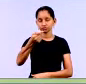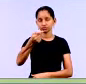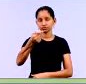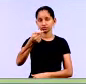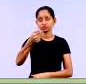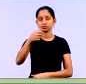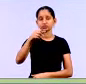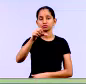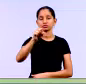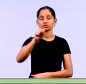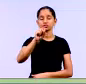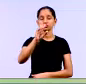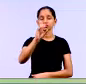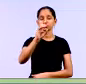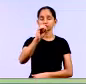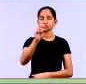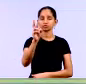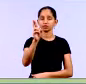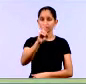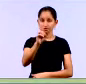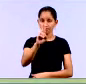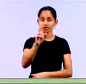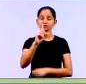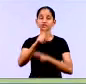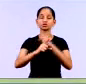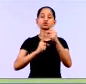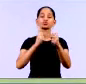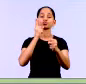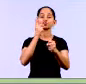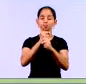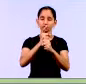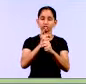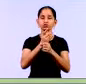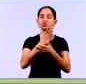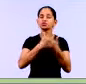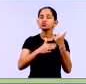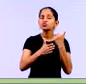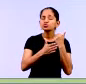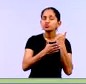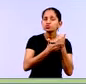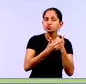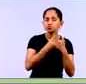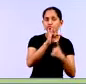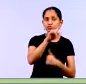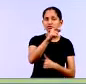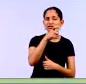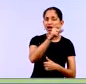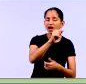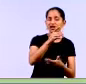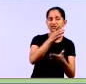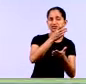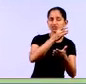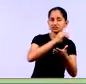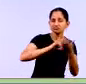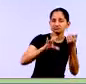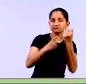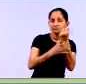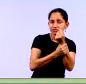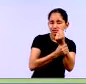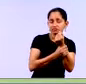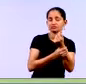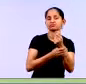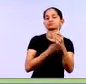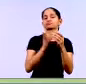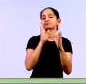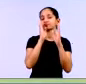7.800 por ano. Entre taxas e seguros, nós temos 1.100 por